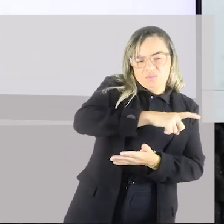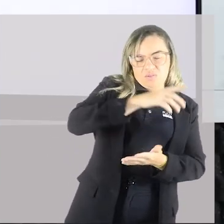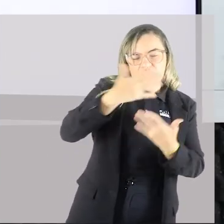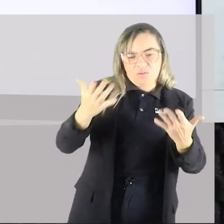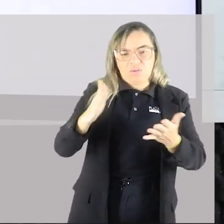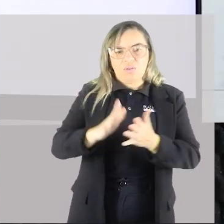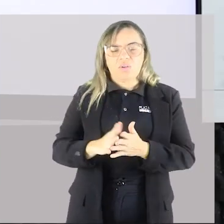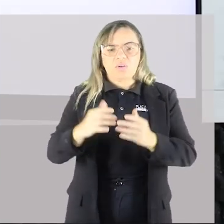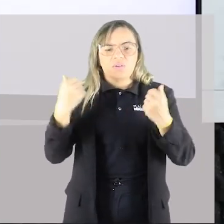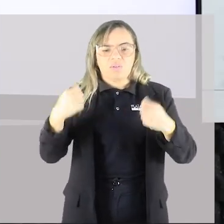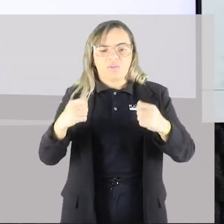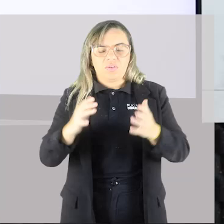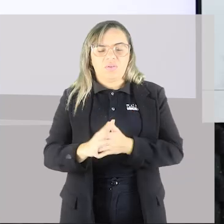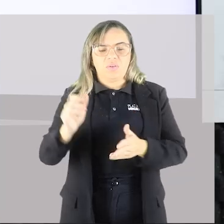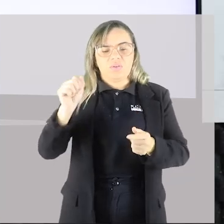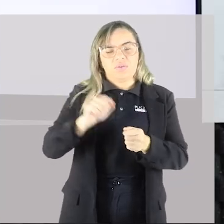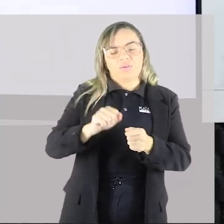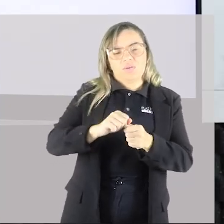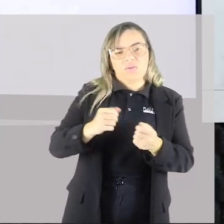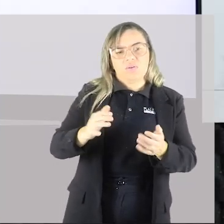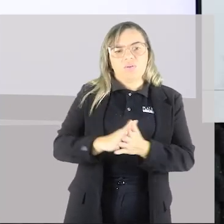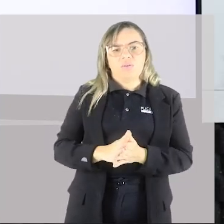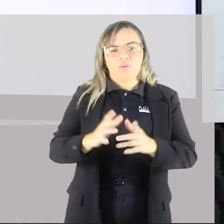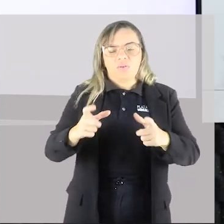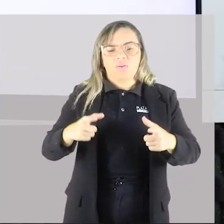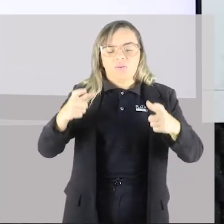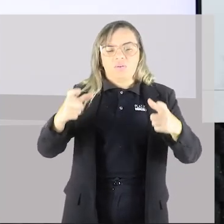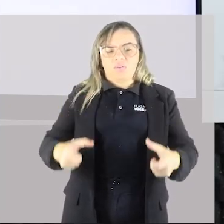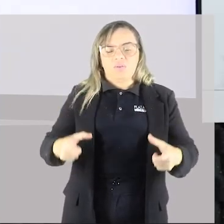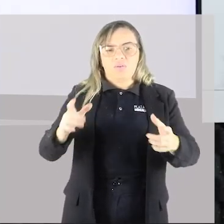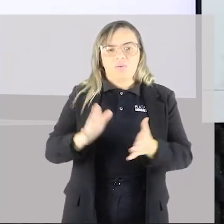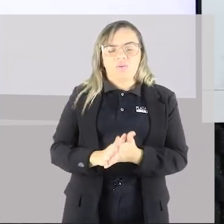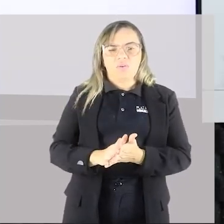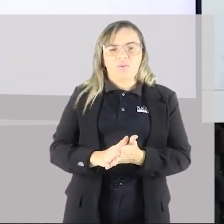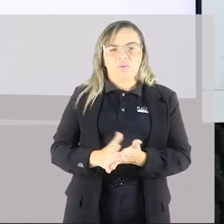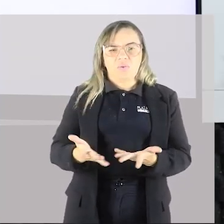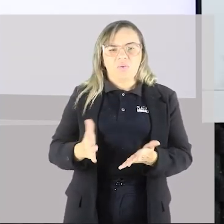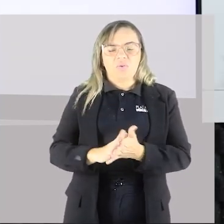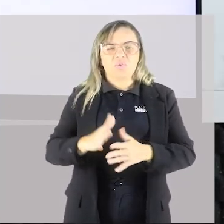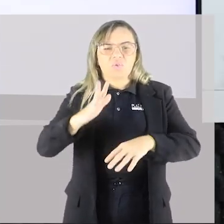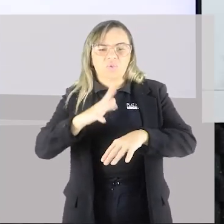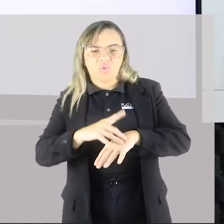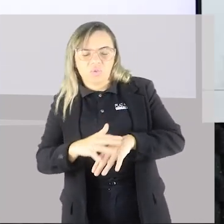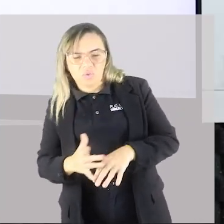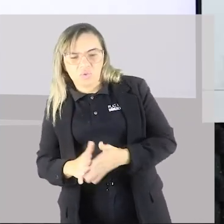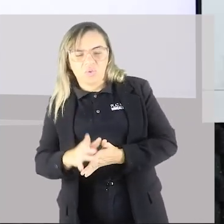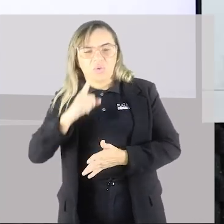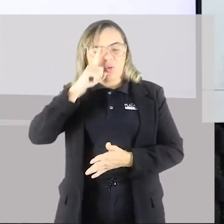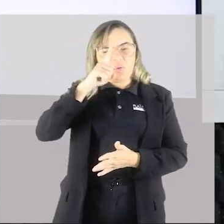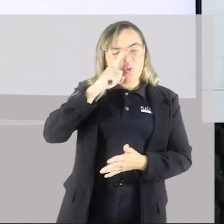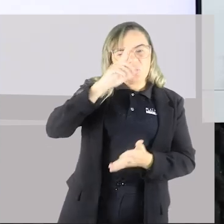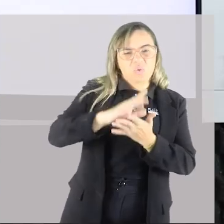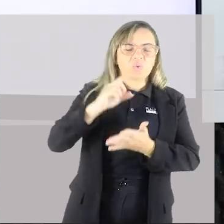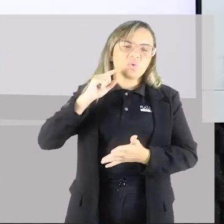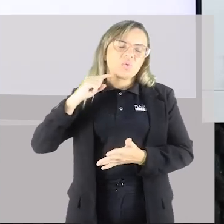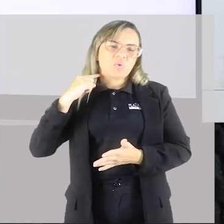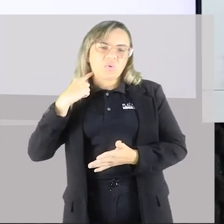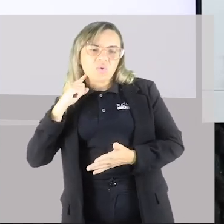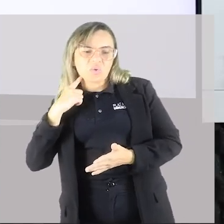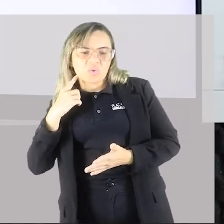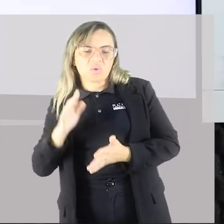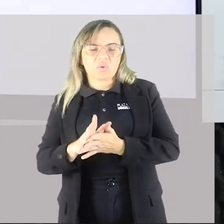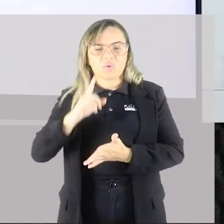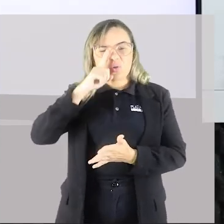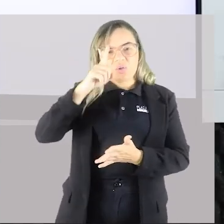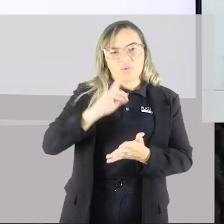mesmo degradantes ao trabalho, tanto insalubre como periculoso, ou seja, sujo, perigoso,